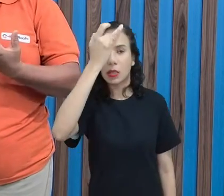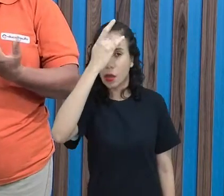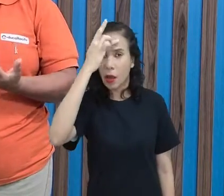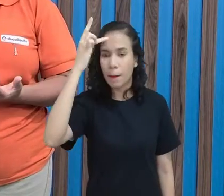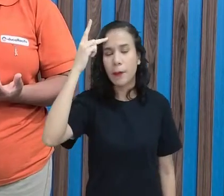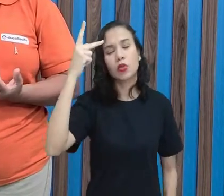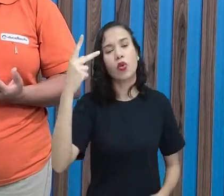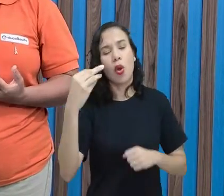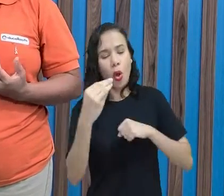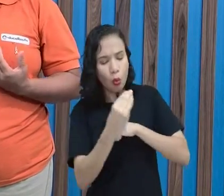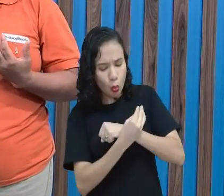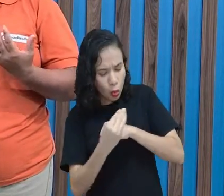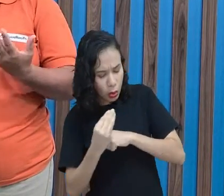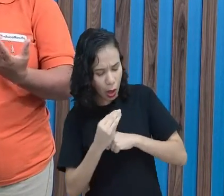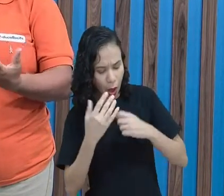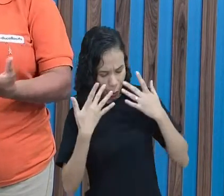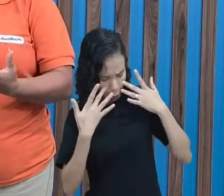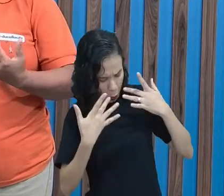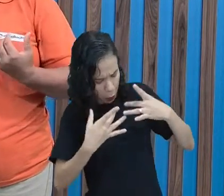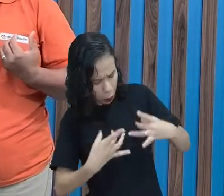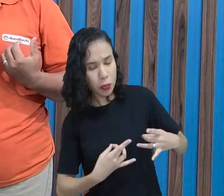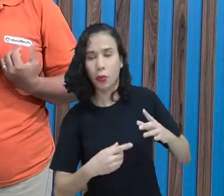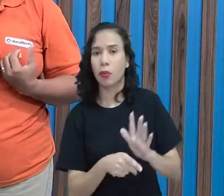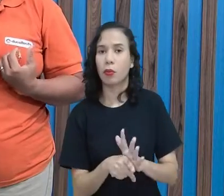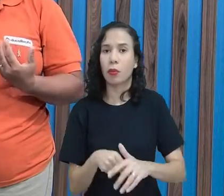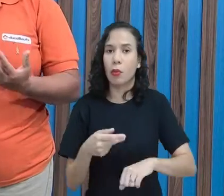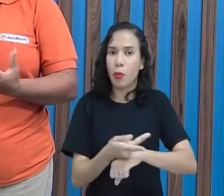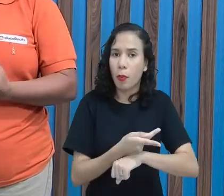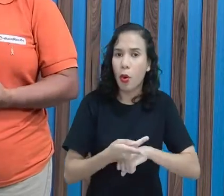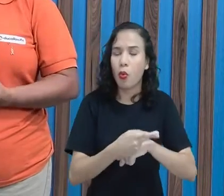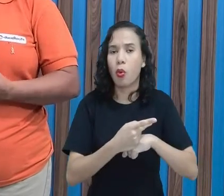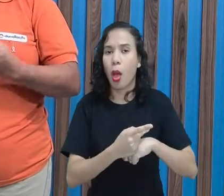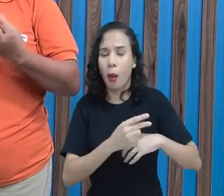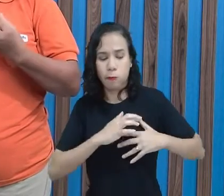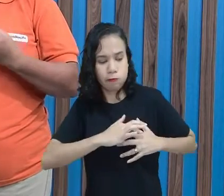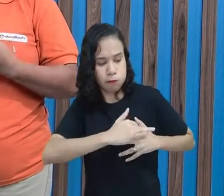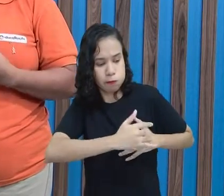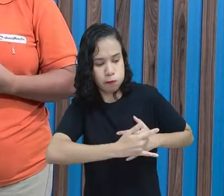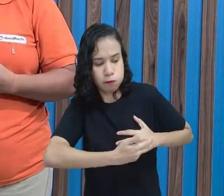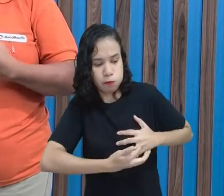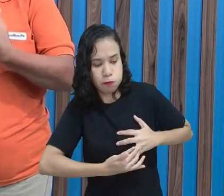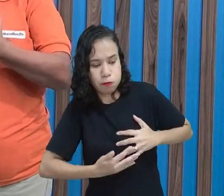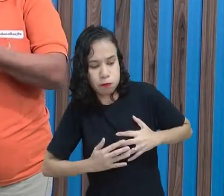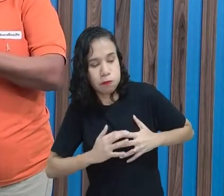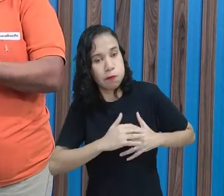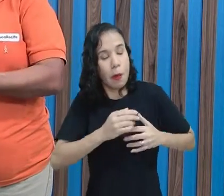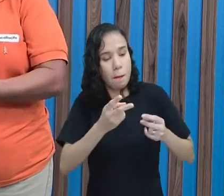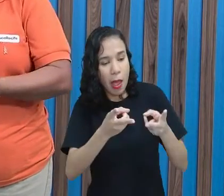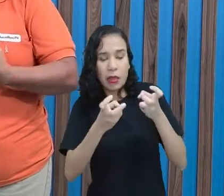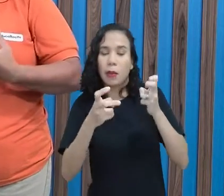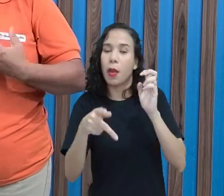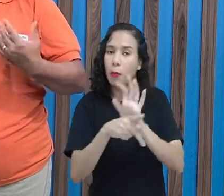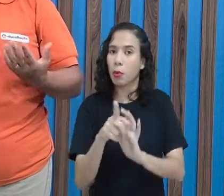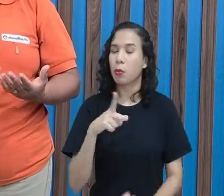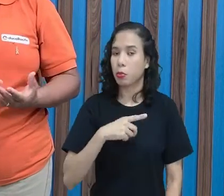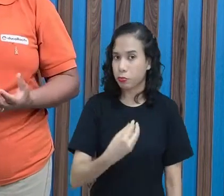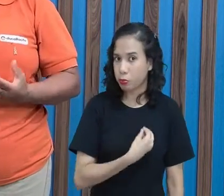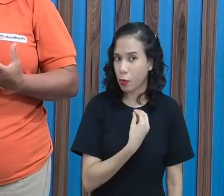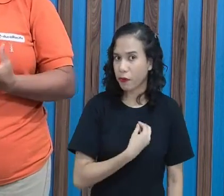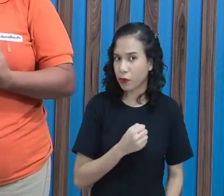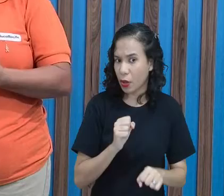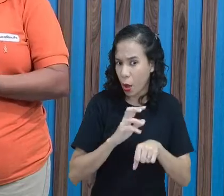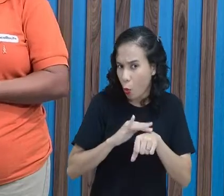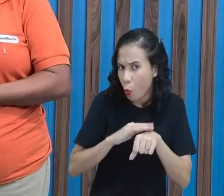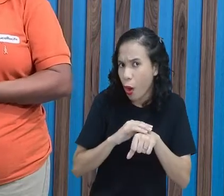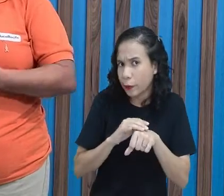se cuidar, de você procurar se tocar para descobrir se existe a possibilidade,